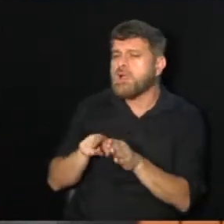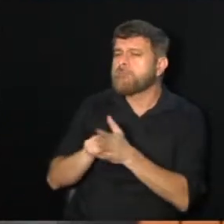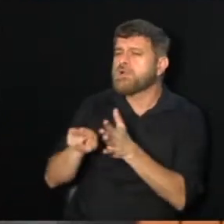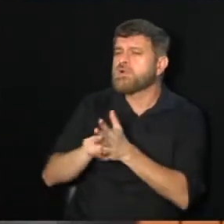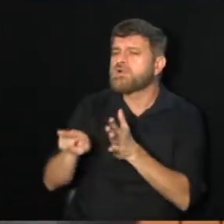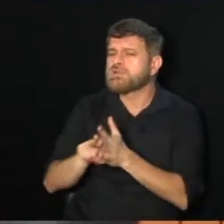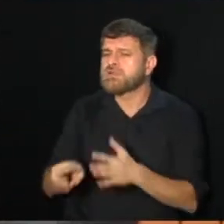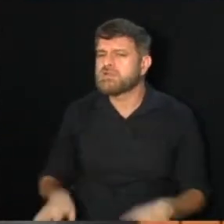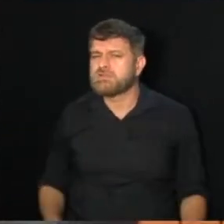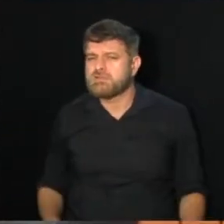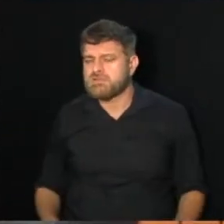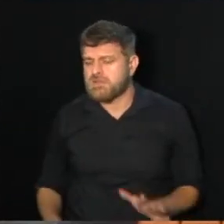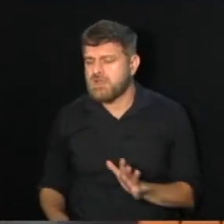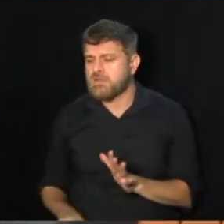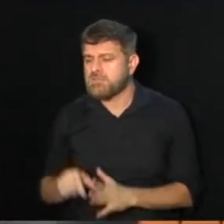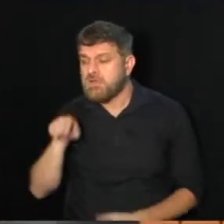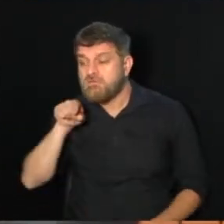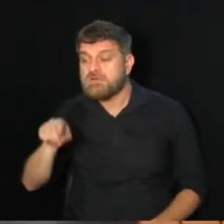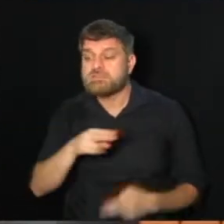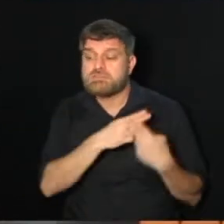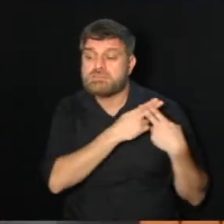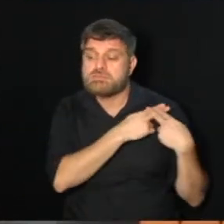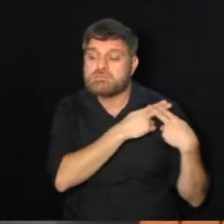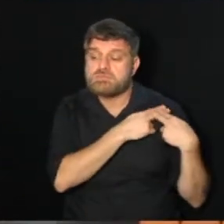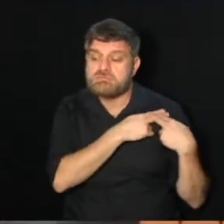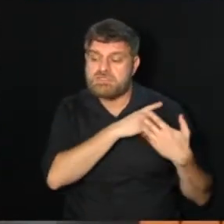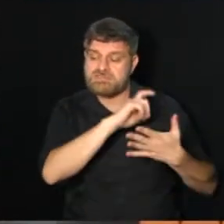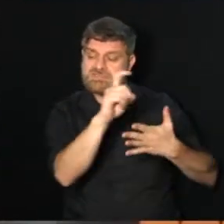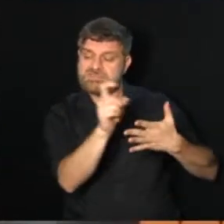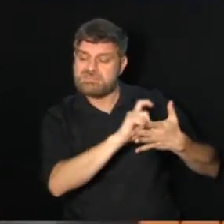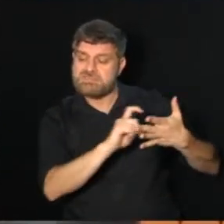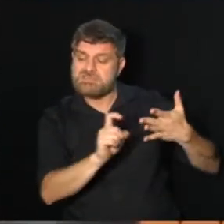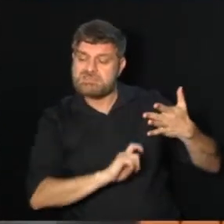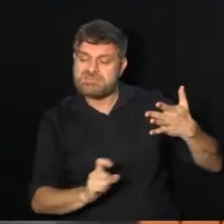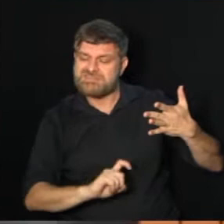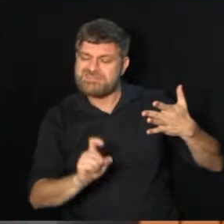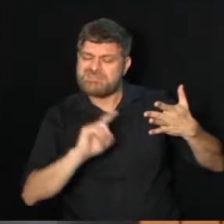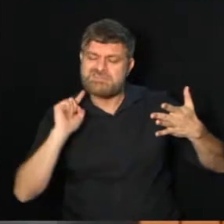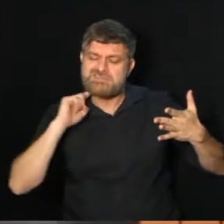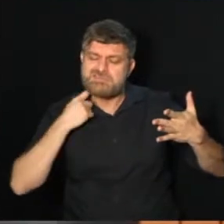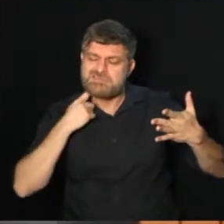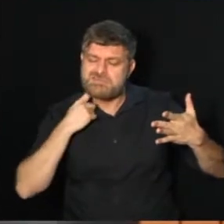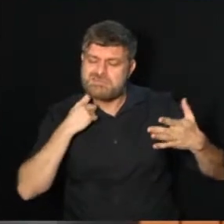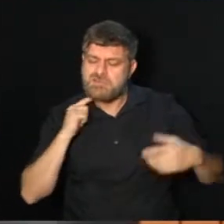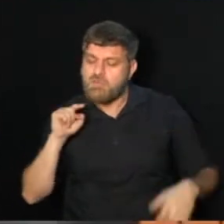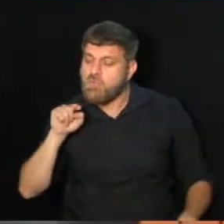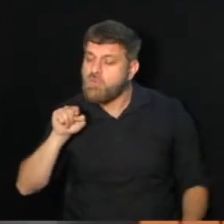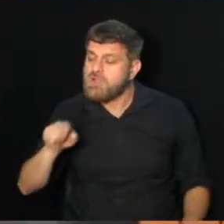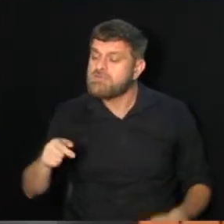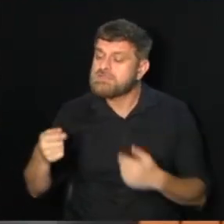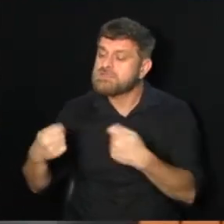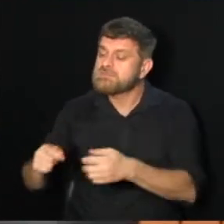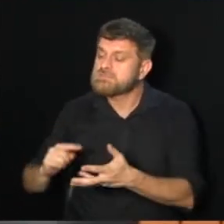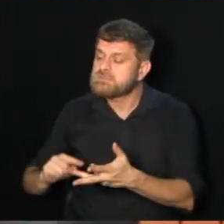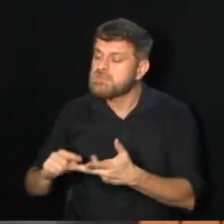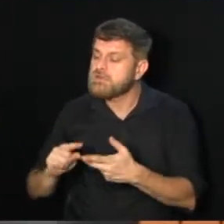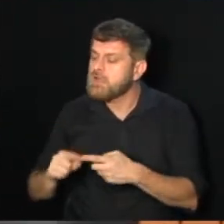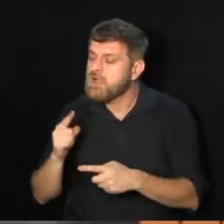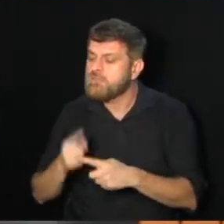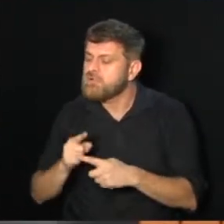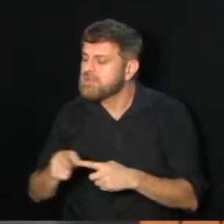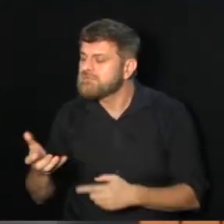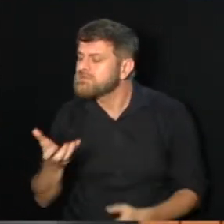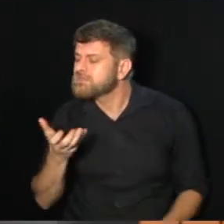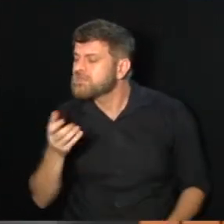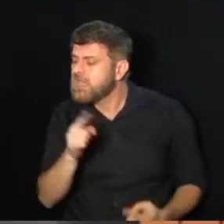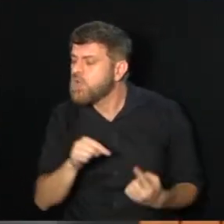escuta, primeiro, além da responsabilização do que vocês andaram fazendo, quais são as suas necessidades? O que vocês estão